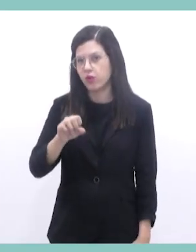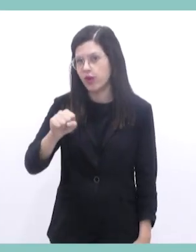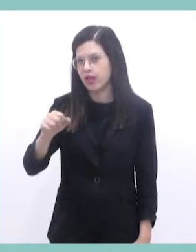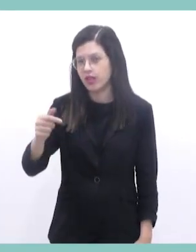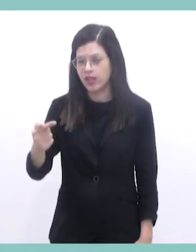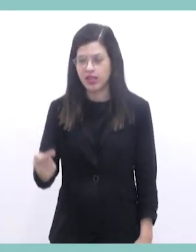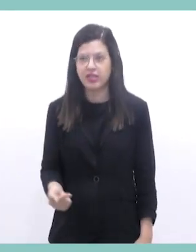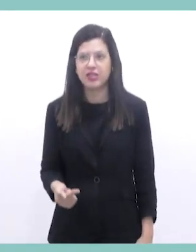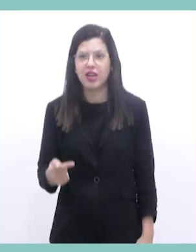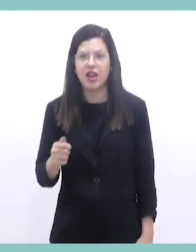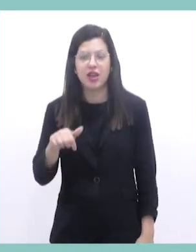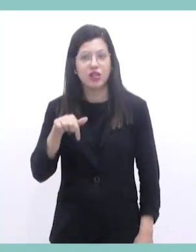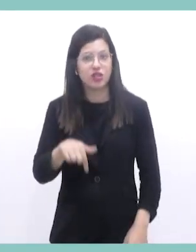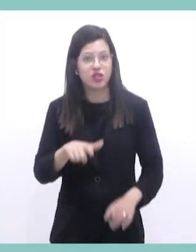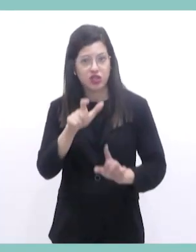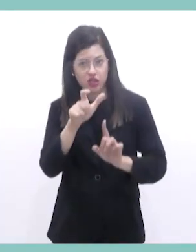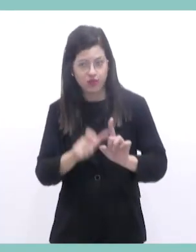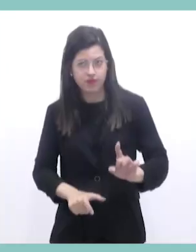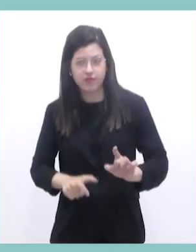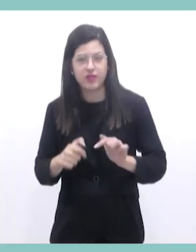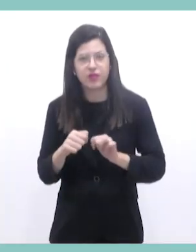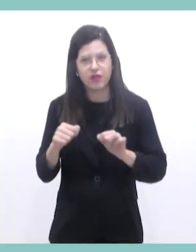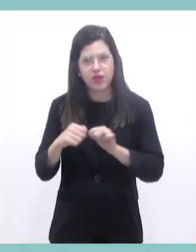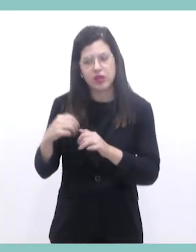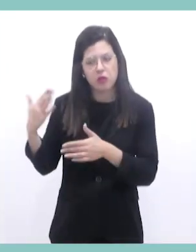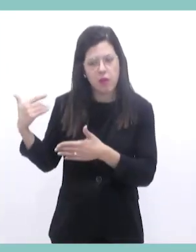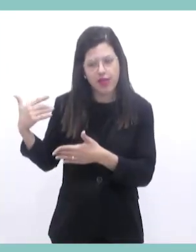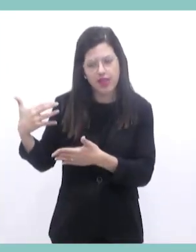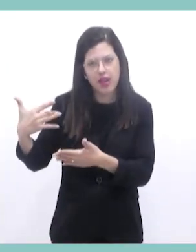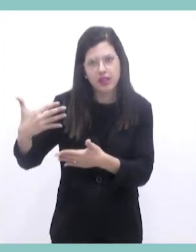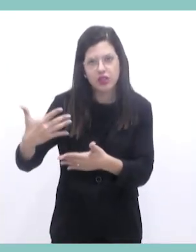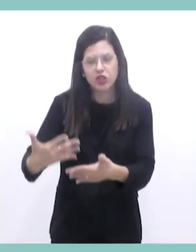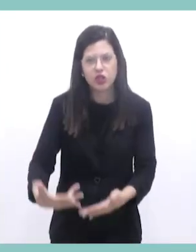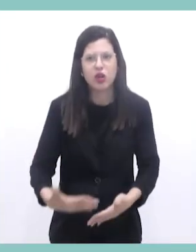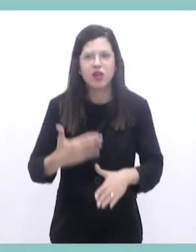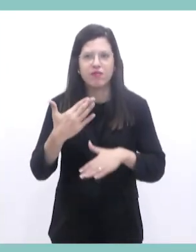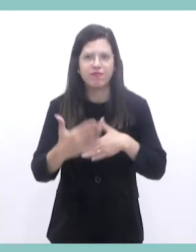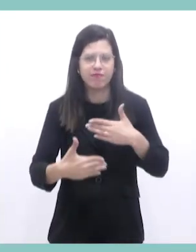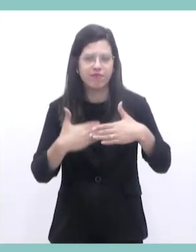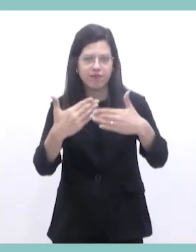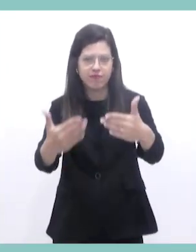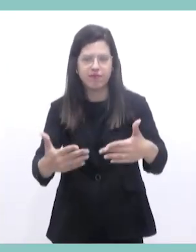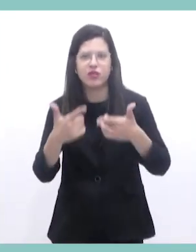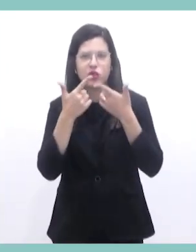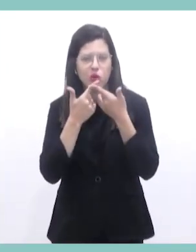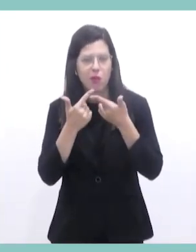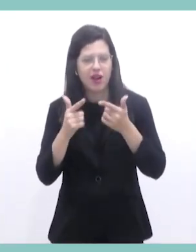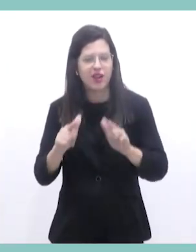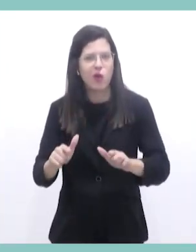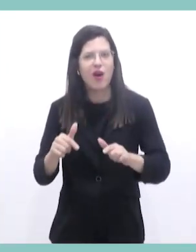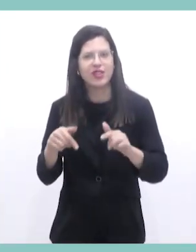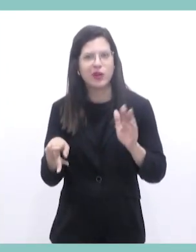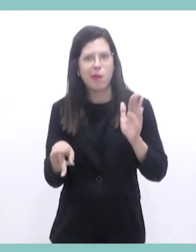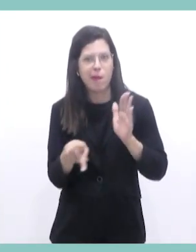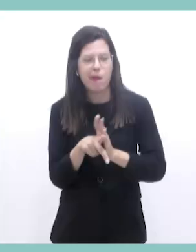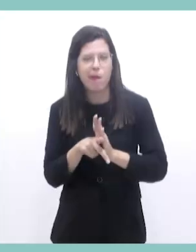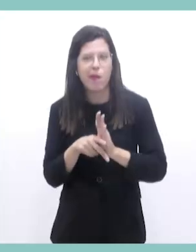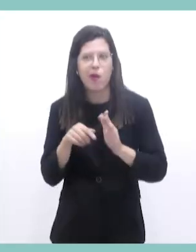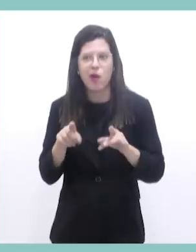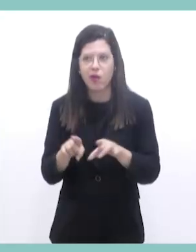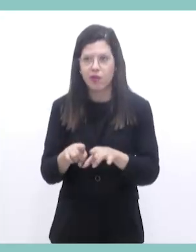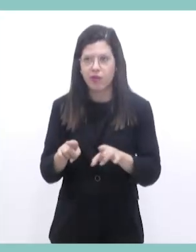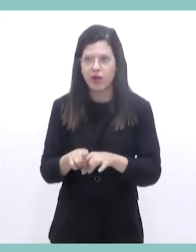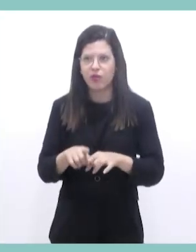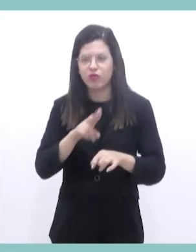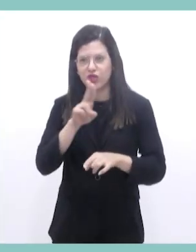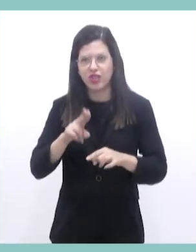1987, Abelardo Zaluar construiu uma trajetória marcada pelo desenvolvimento de uma linguagem própria através do rigor